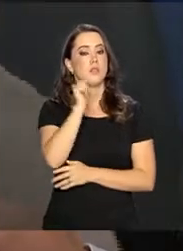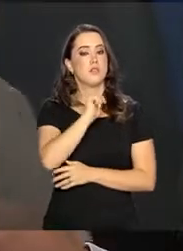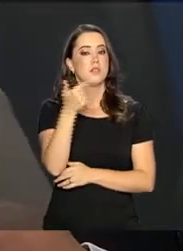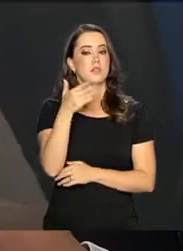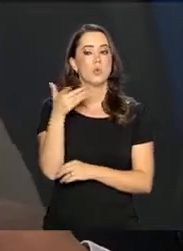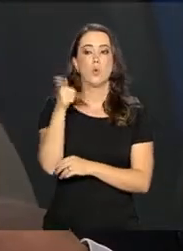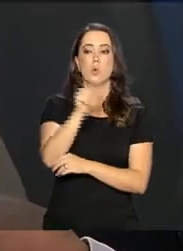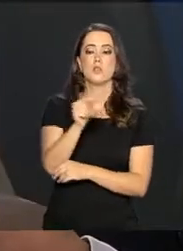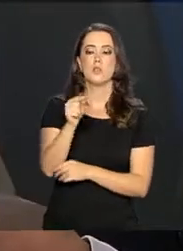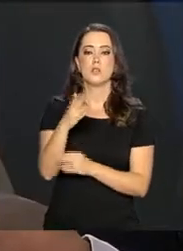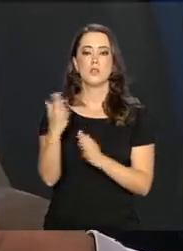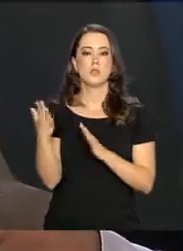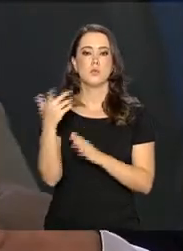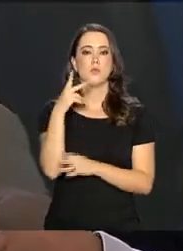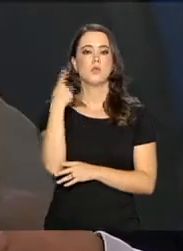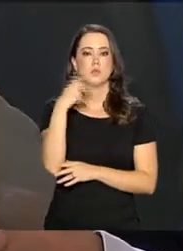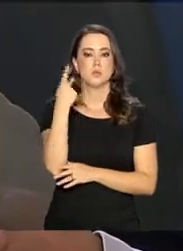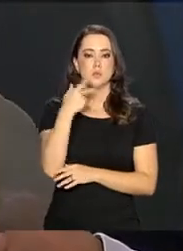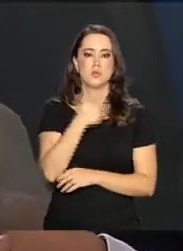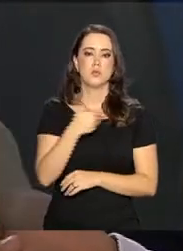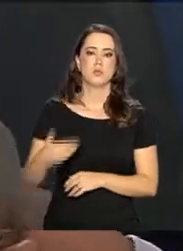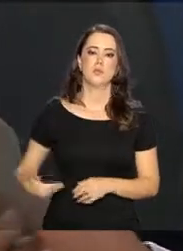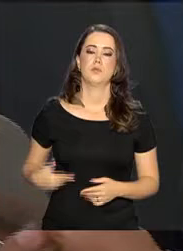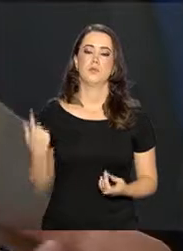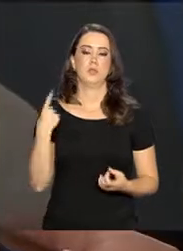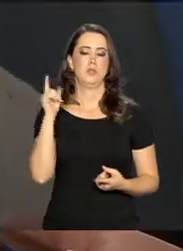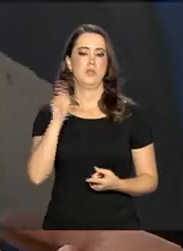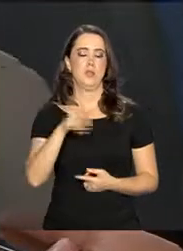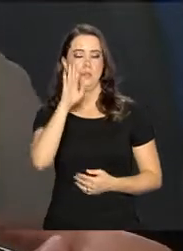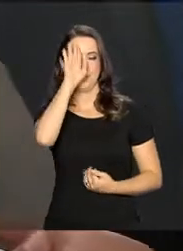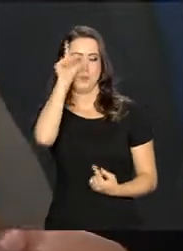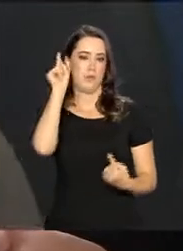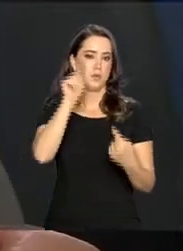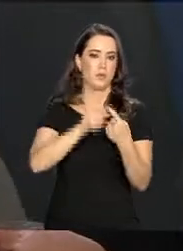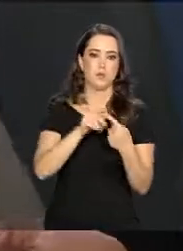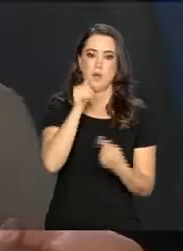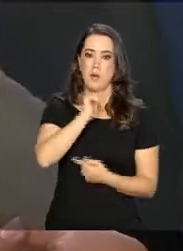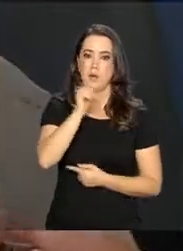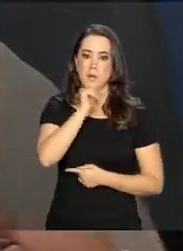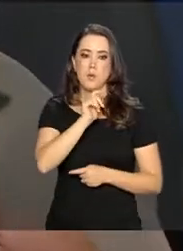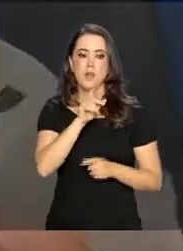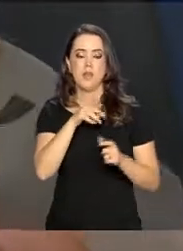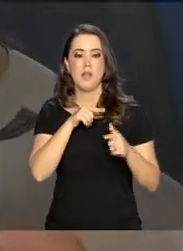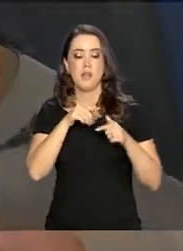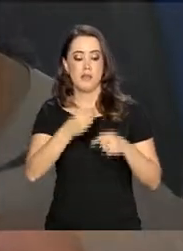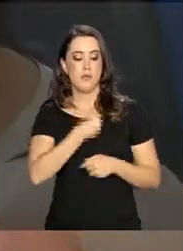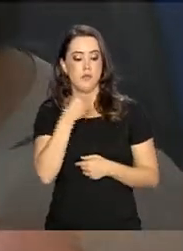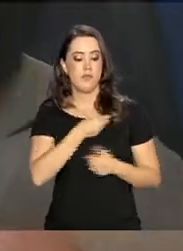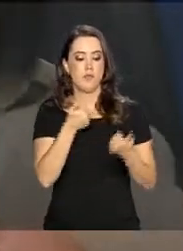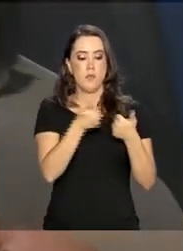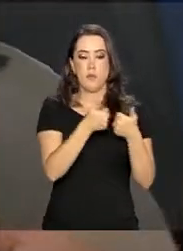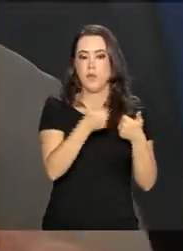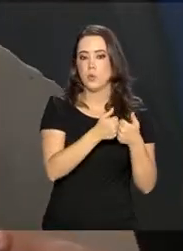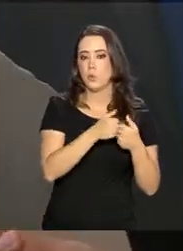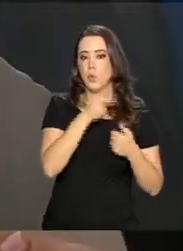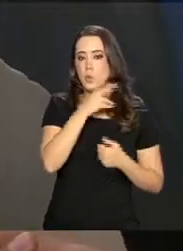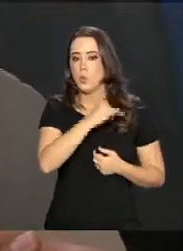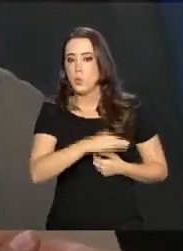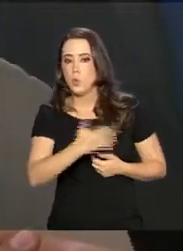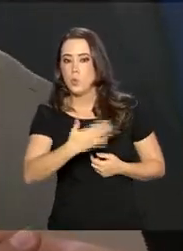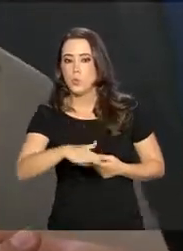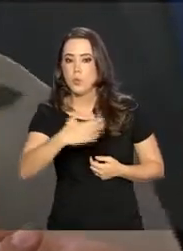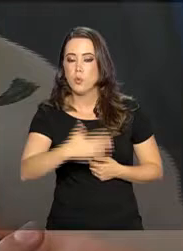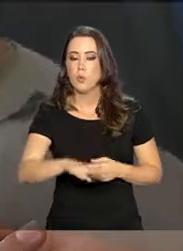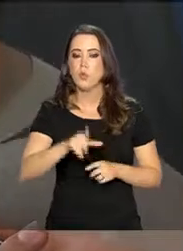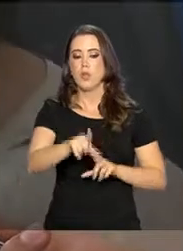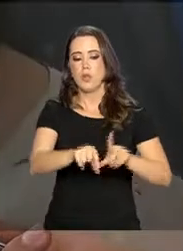foram alcançadas pelas políticas públicas. Será prioridade a mulher ribeirinha, a mulher pescadora, a mulher